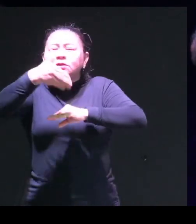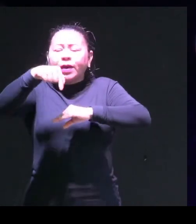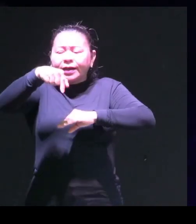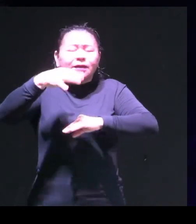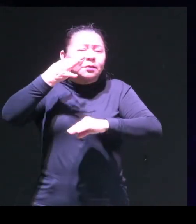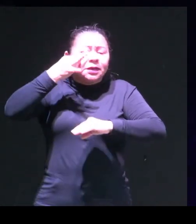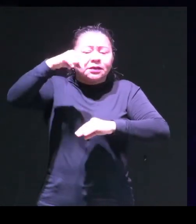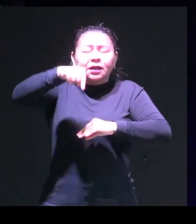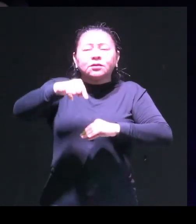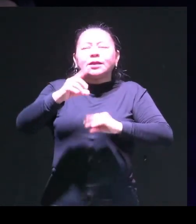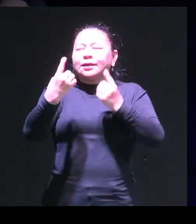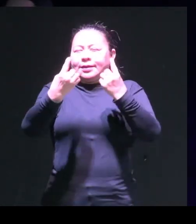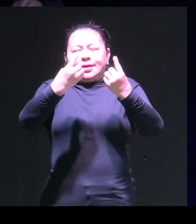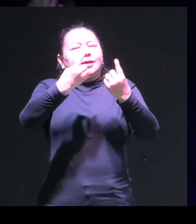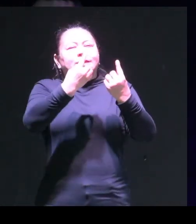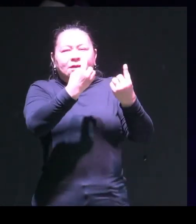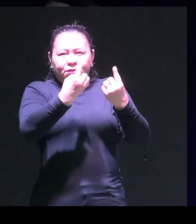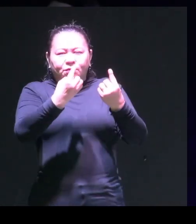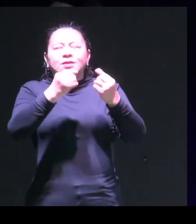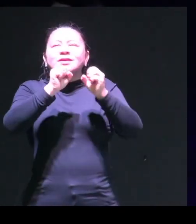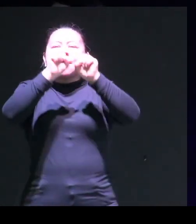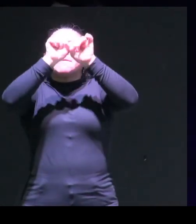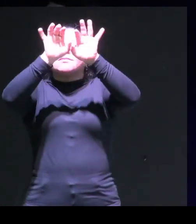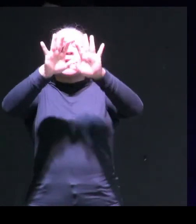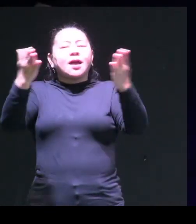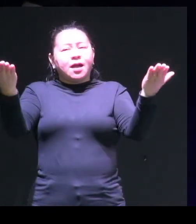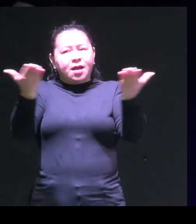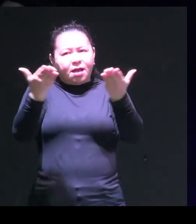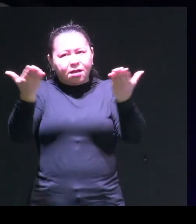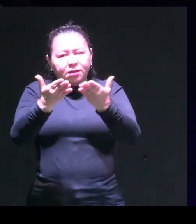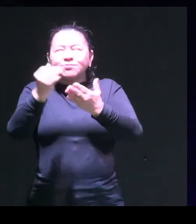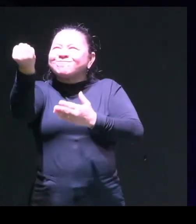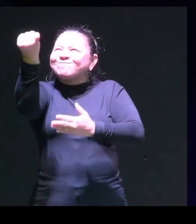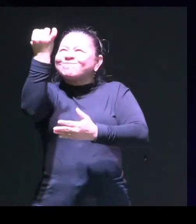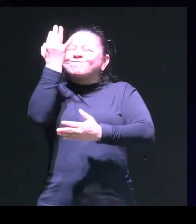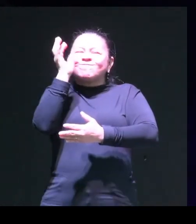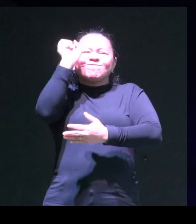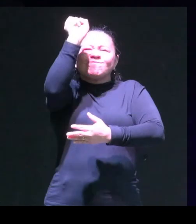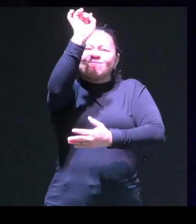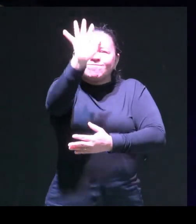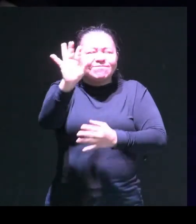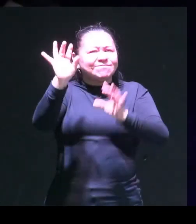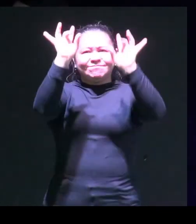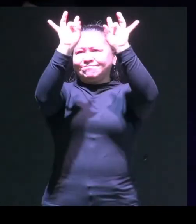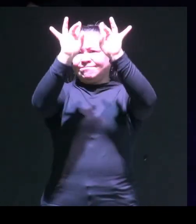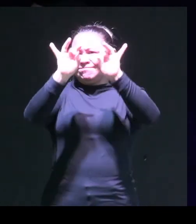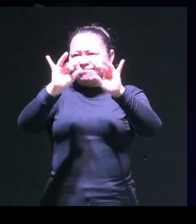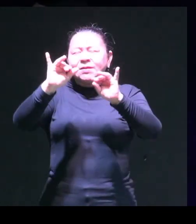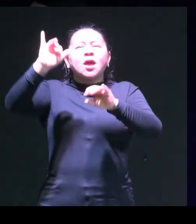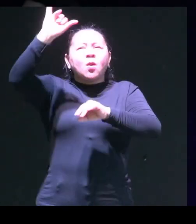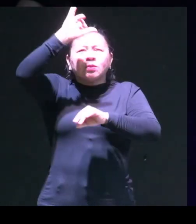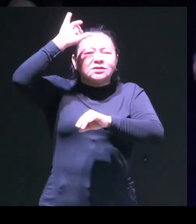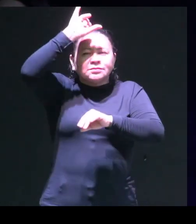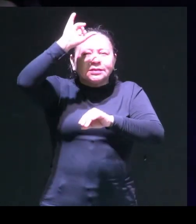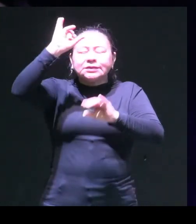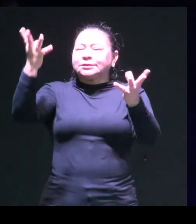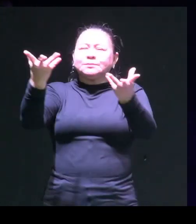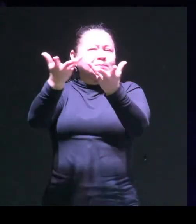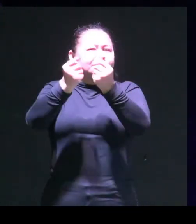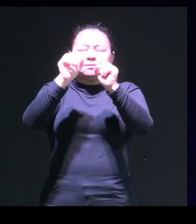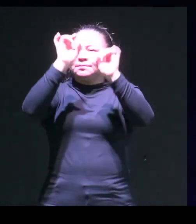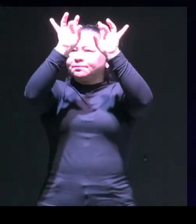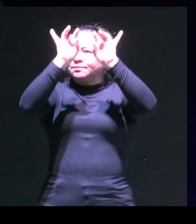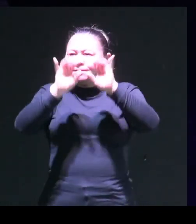aqui, que cada um deles receba agora uma graça especial, uma unção extraordinária de Deus, para que